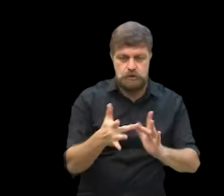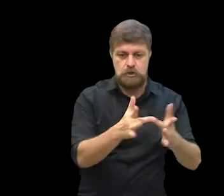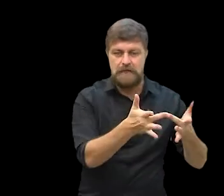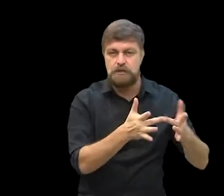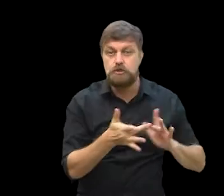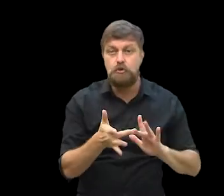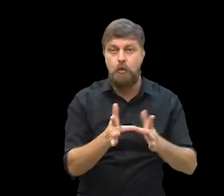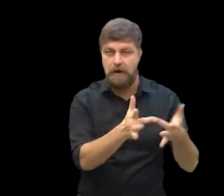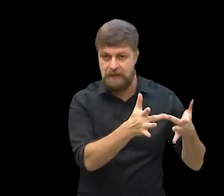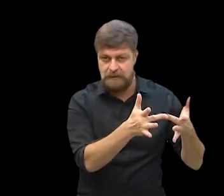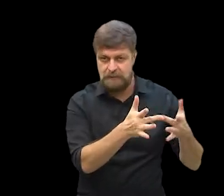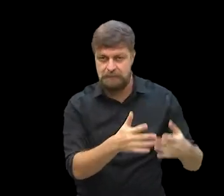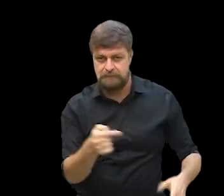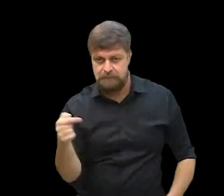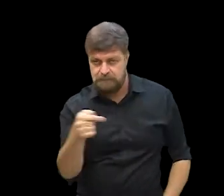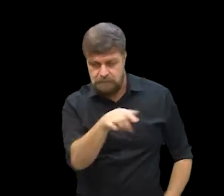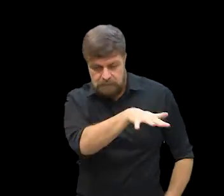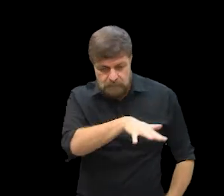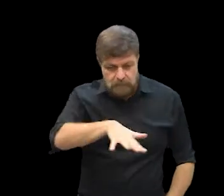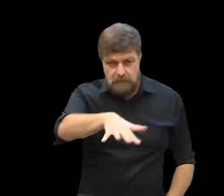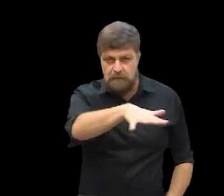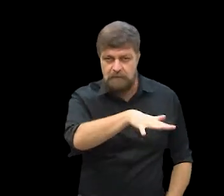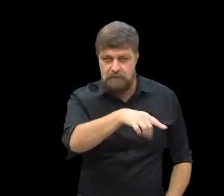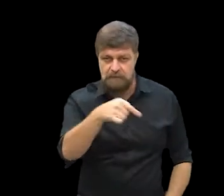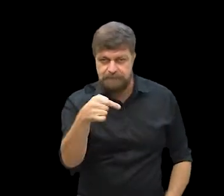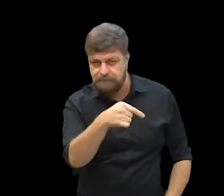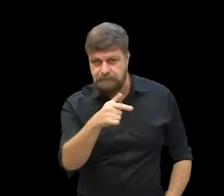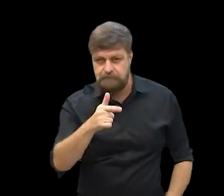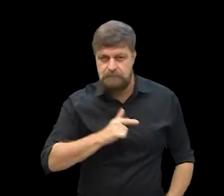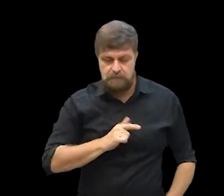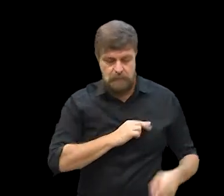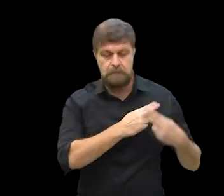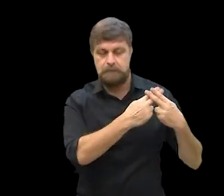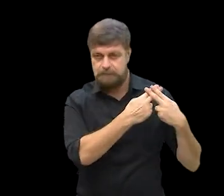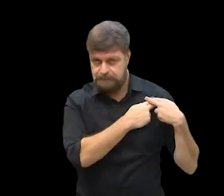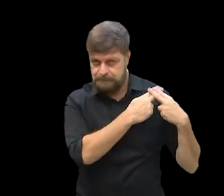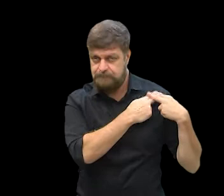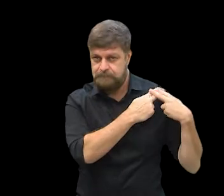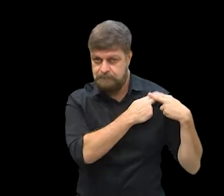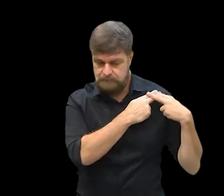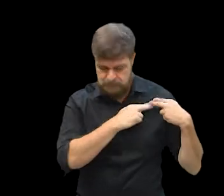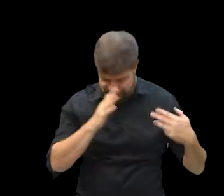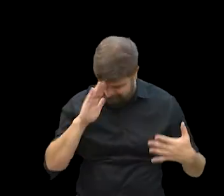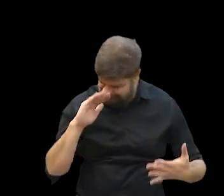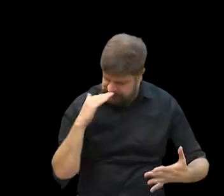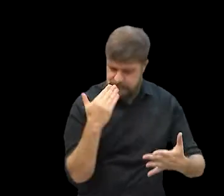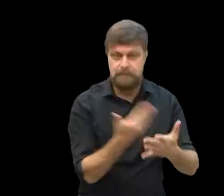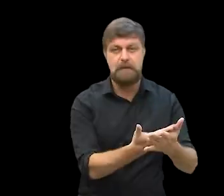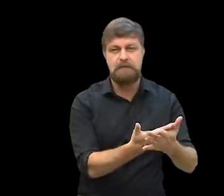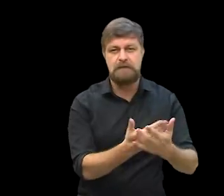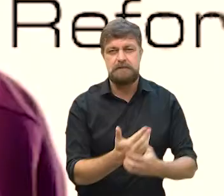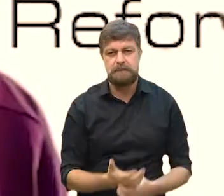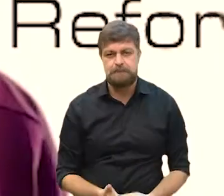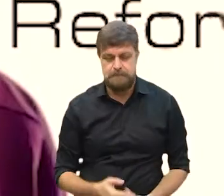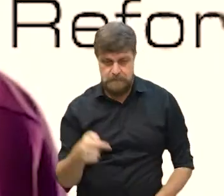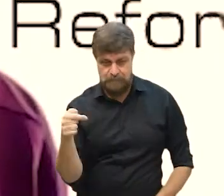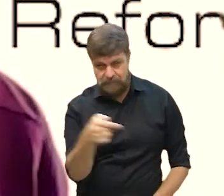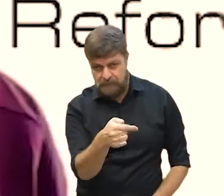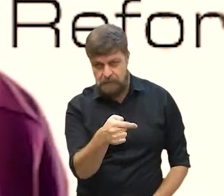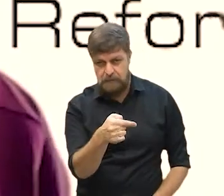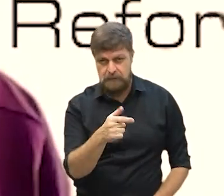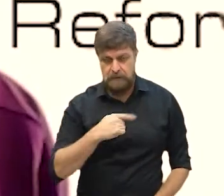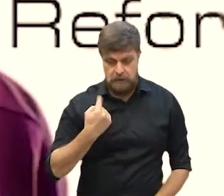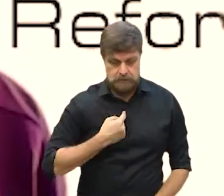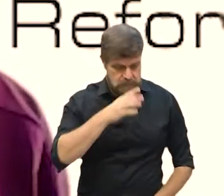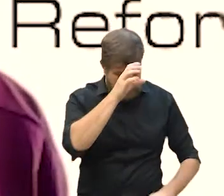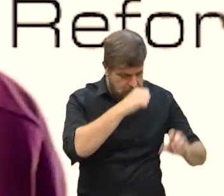entendeu? E num ambiente de muita responsabilidade, de muita confiança, né? E